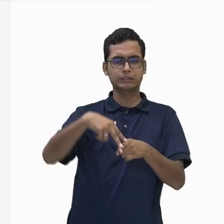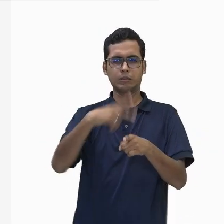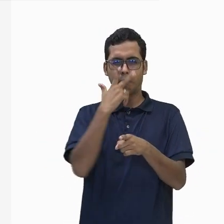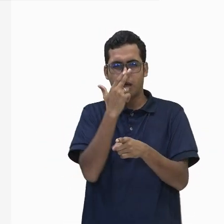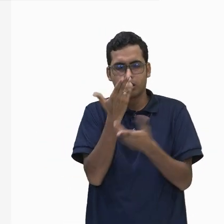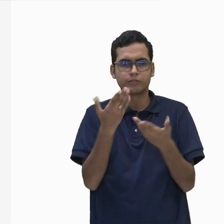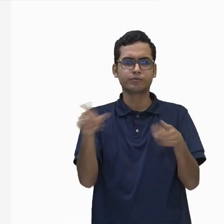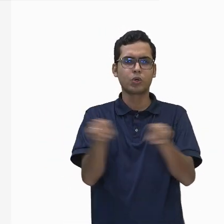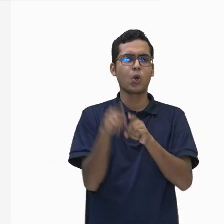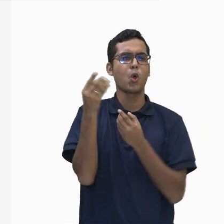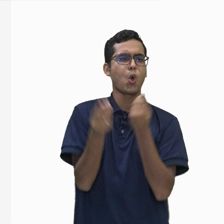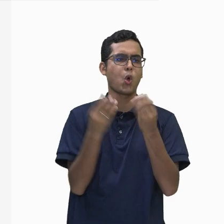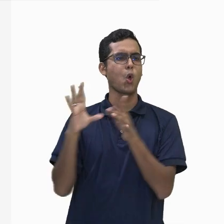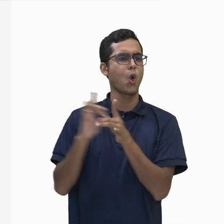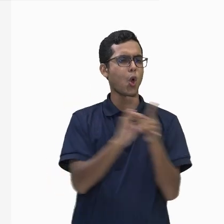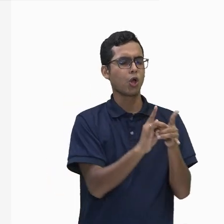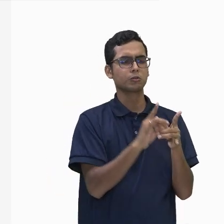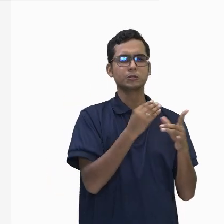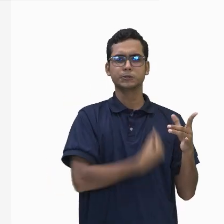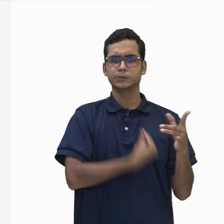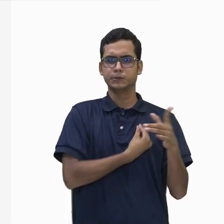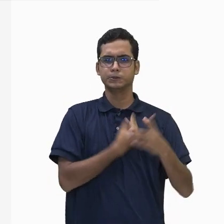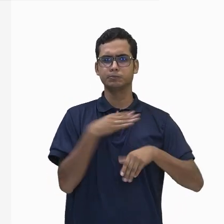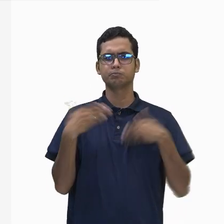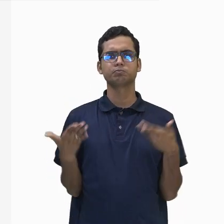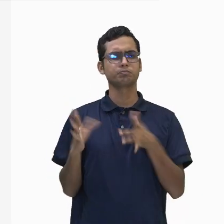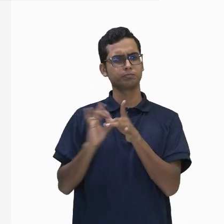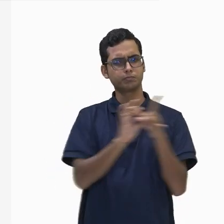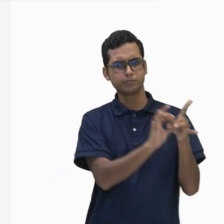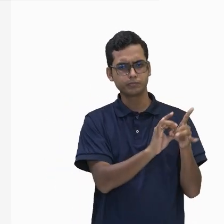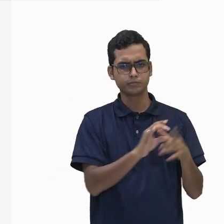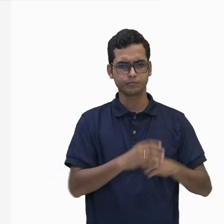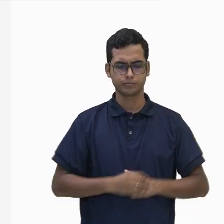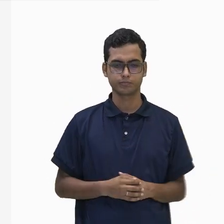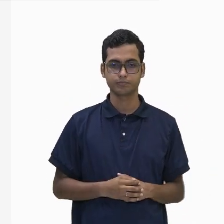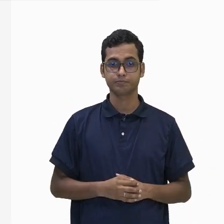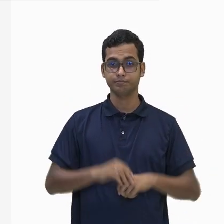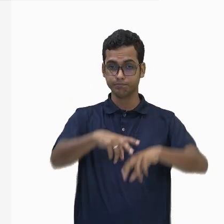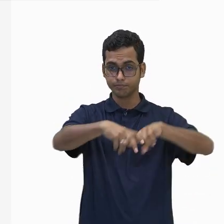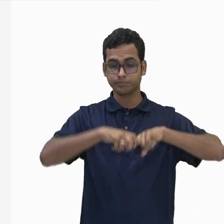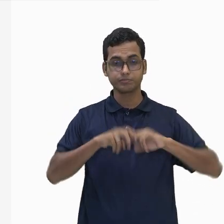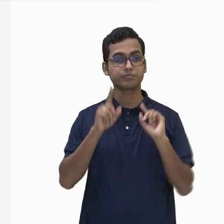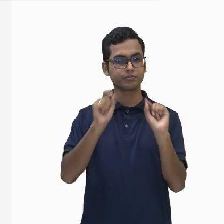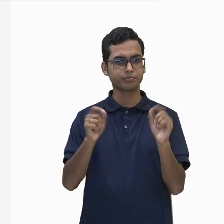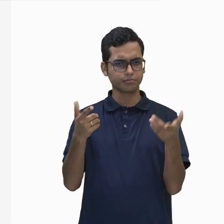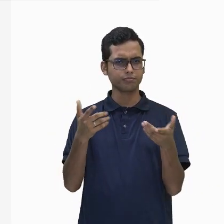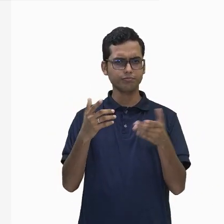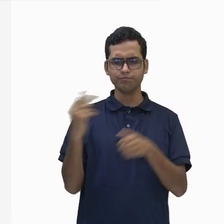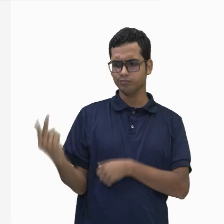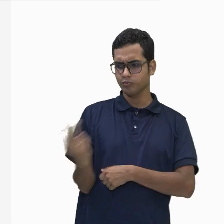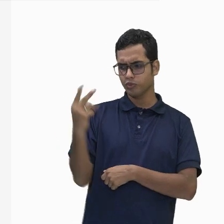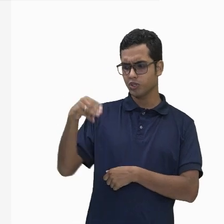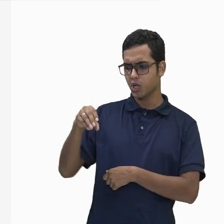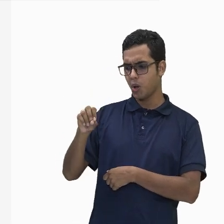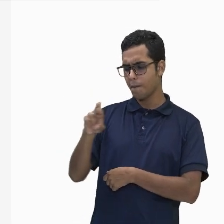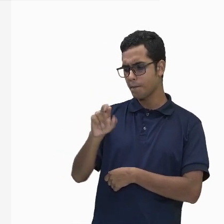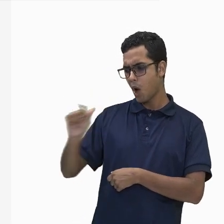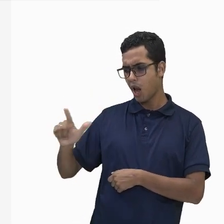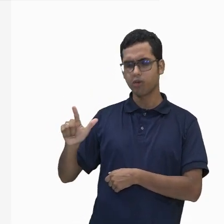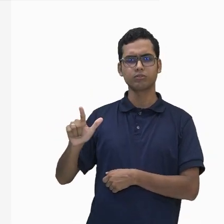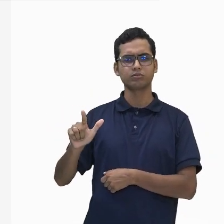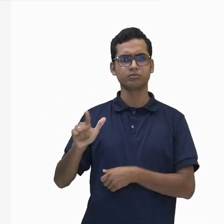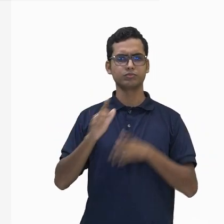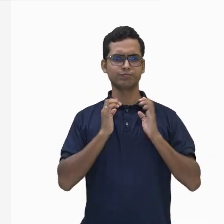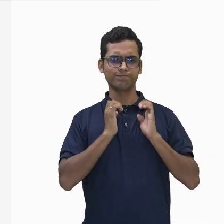dessa existência como um todo? Não é? Qual é o sentido? Porque os valores morais, ético-religiosos, sociopolíticos não são